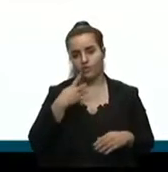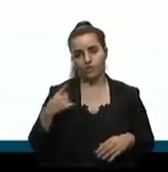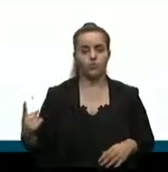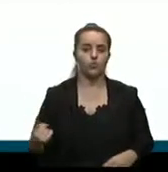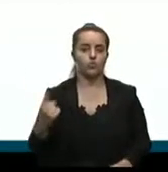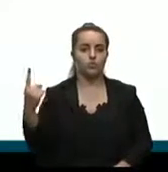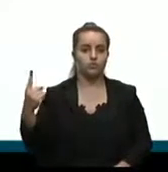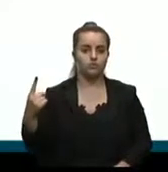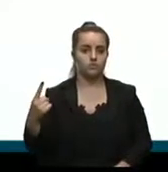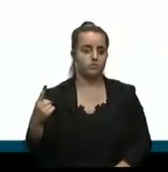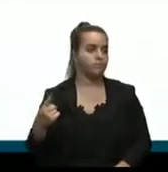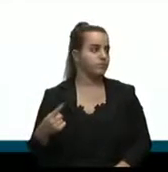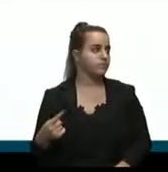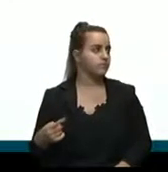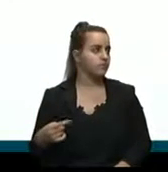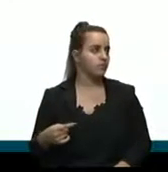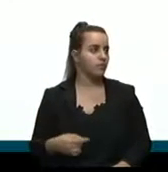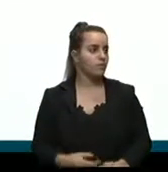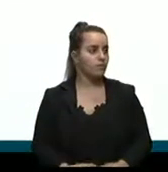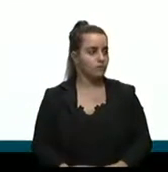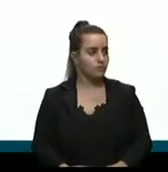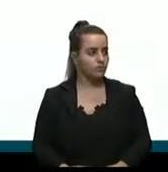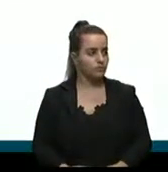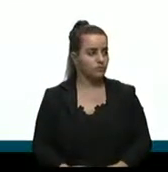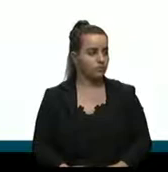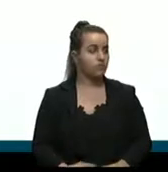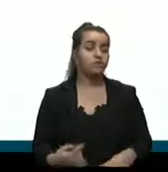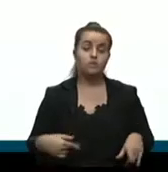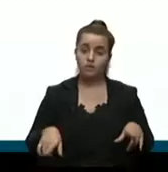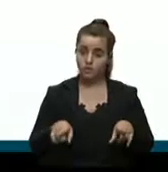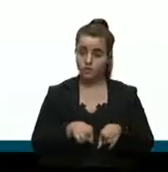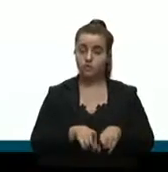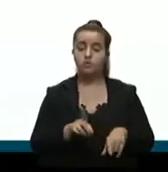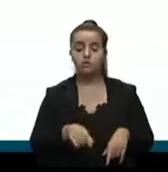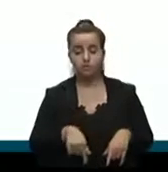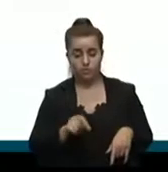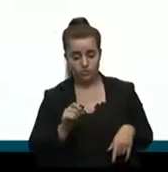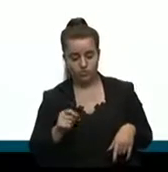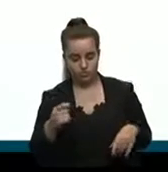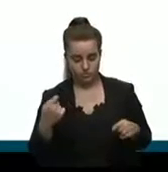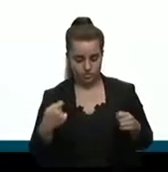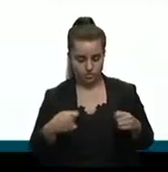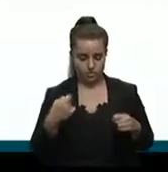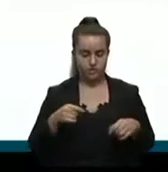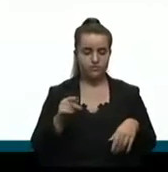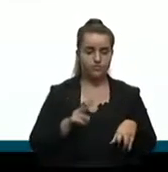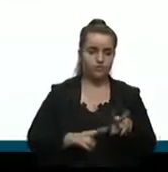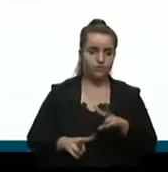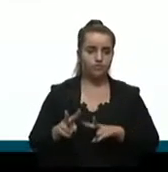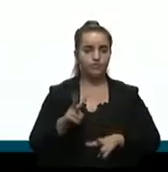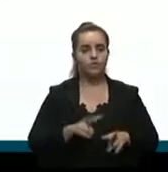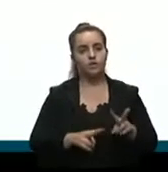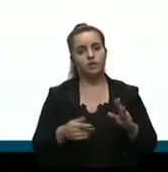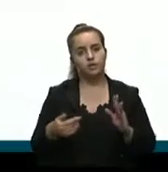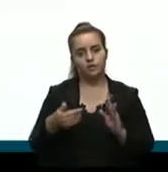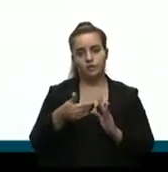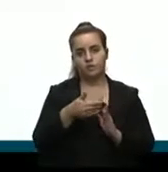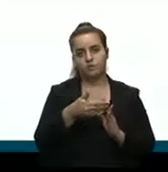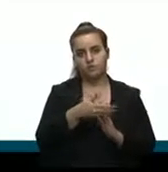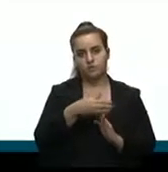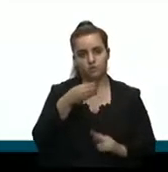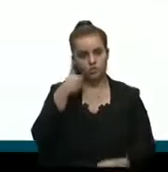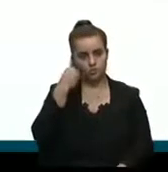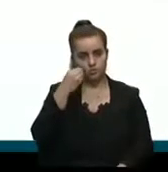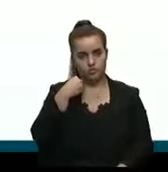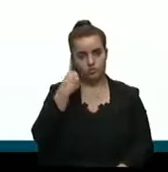altura maior ou igual que 170, que também é algo que eu preciso verificar por meio do